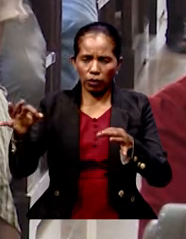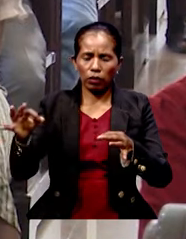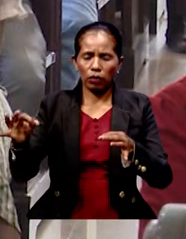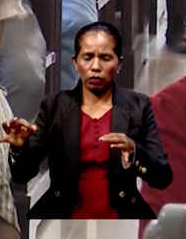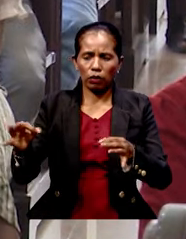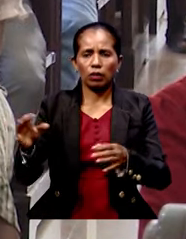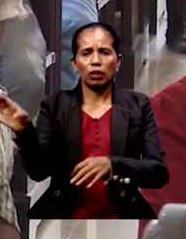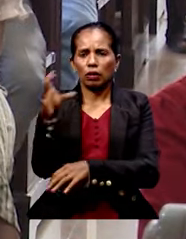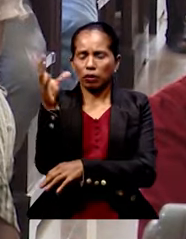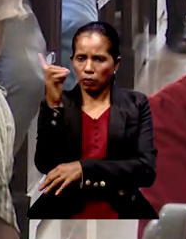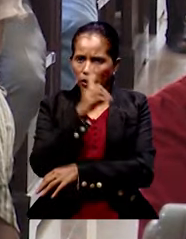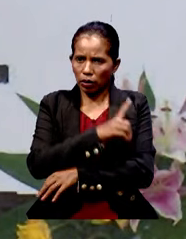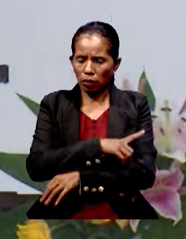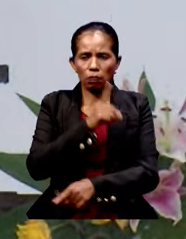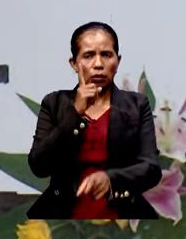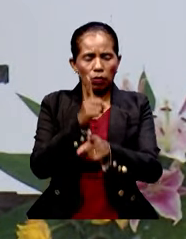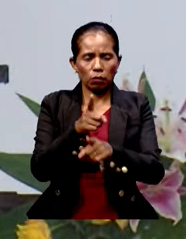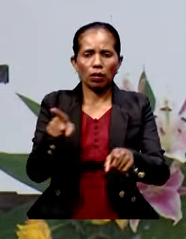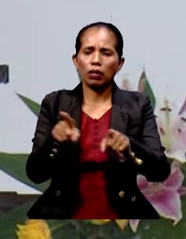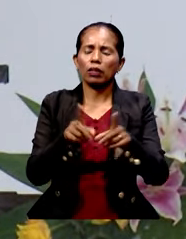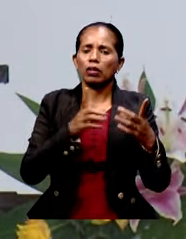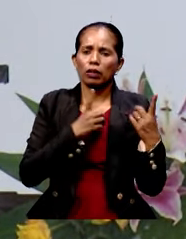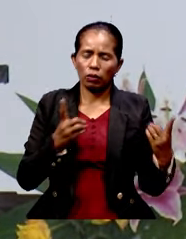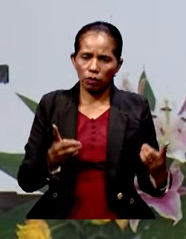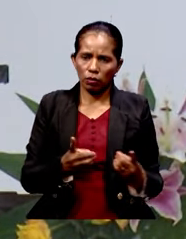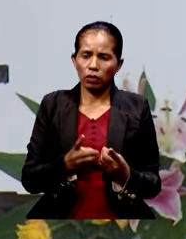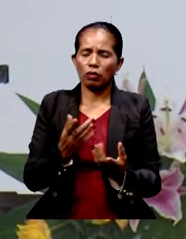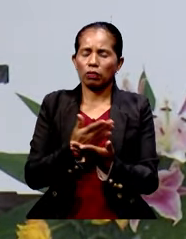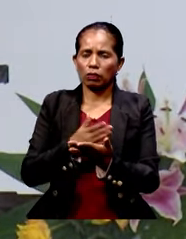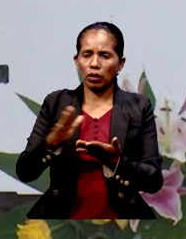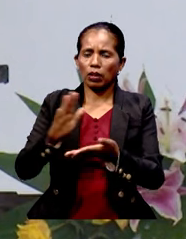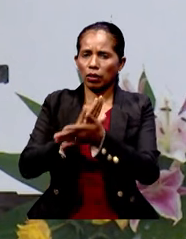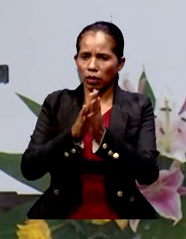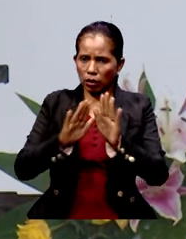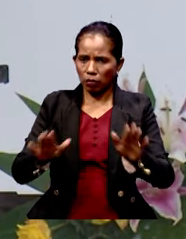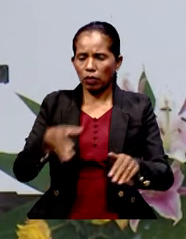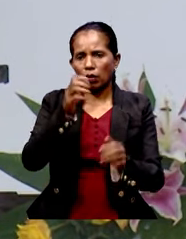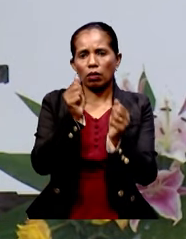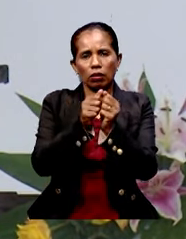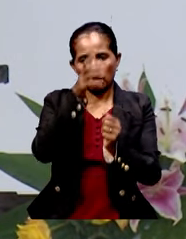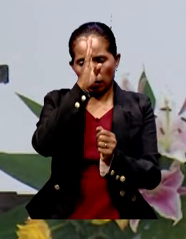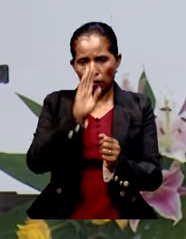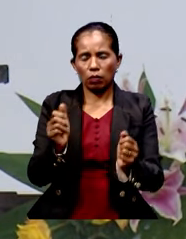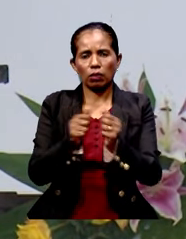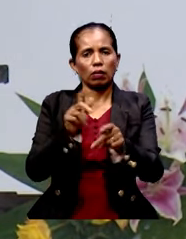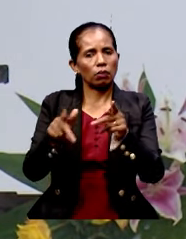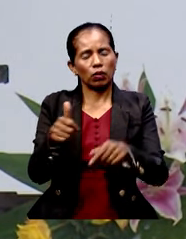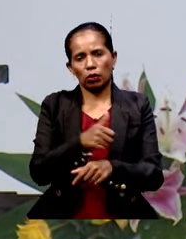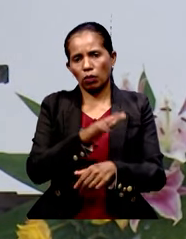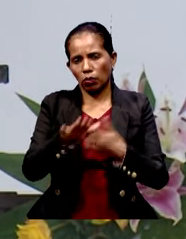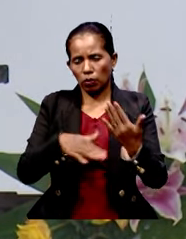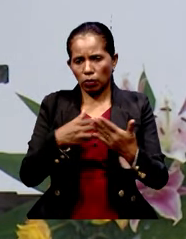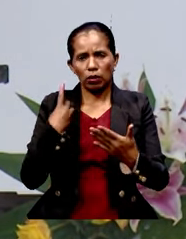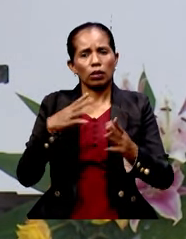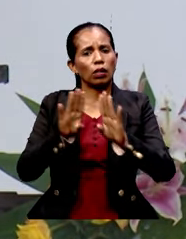los, mak domin, partilha, no damen ho maroma ho emahot, wan hira ita lok ita